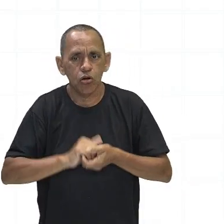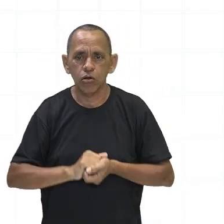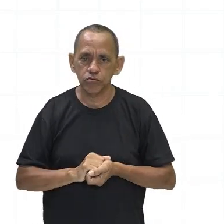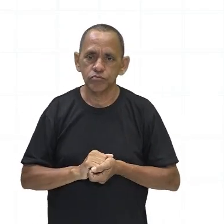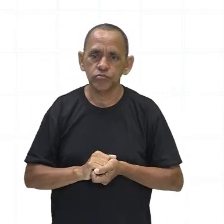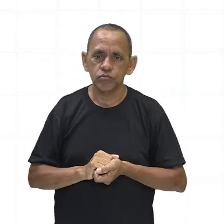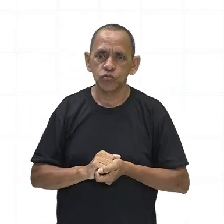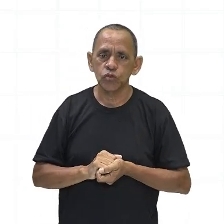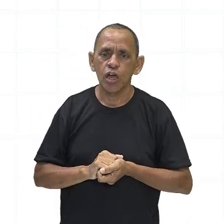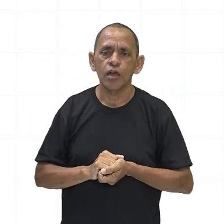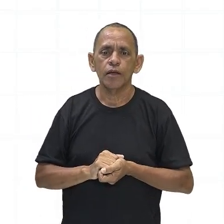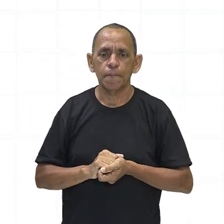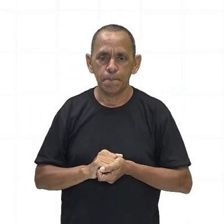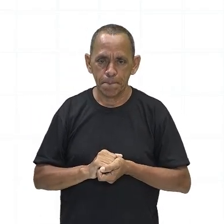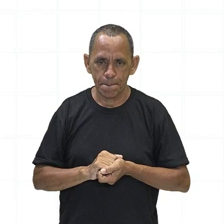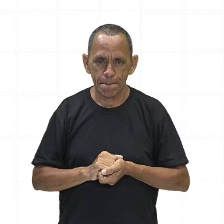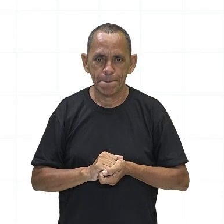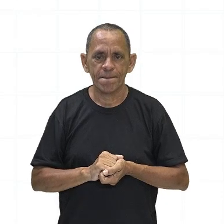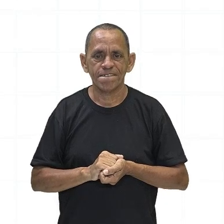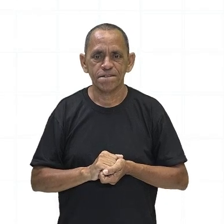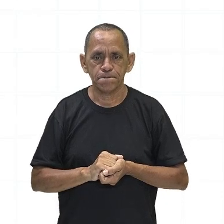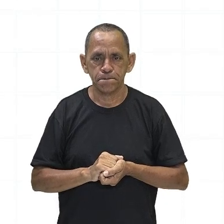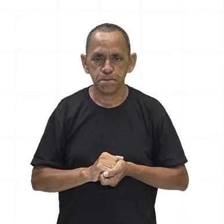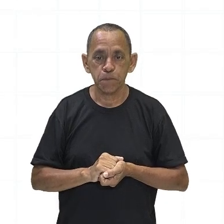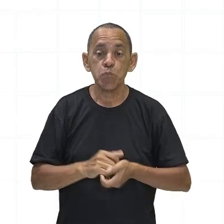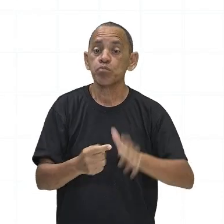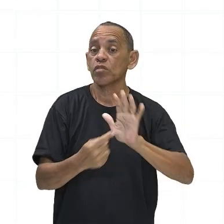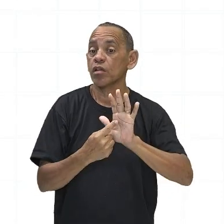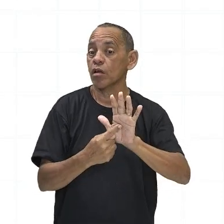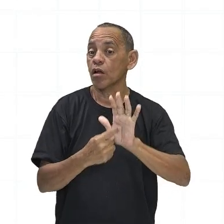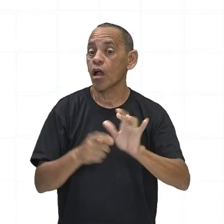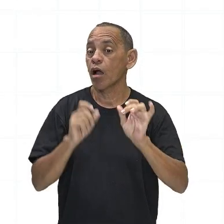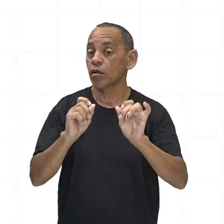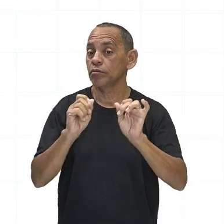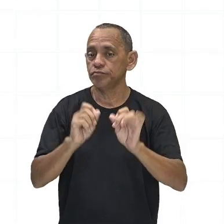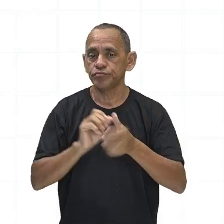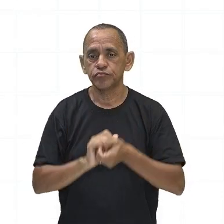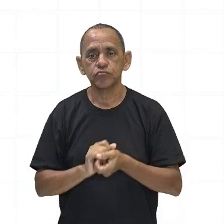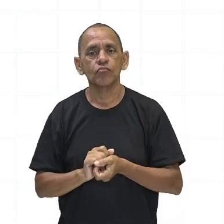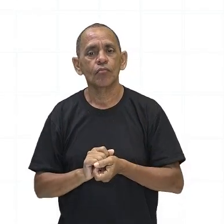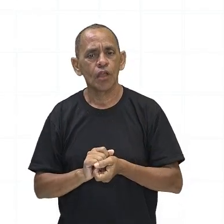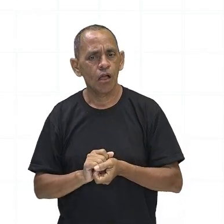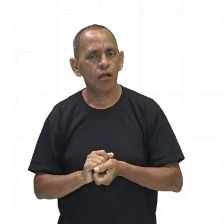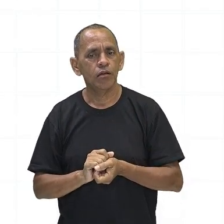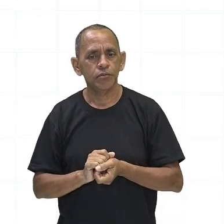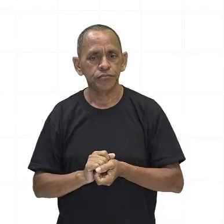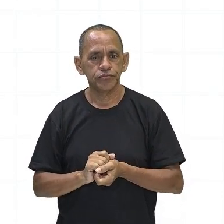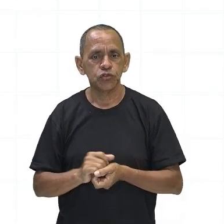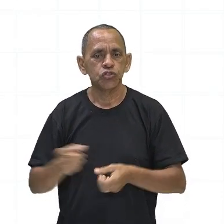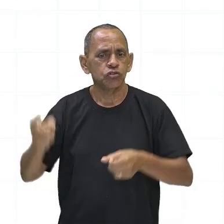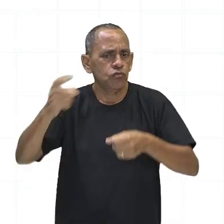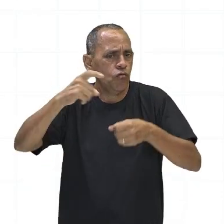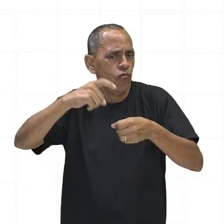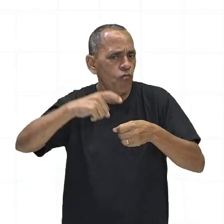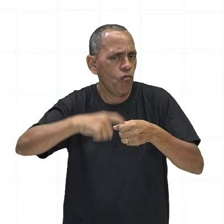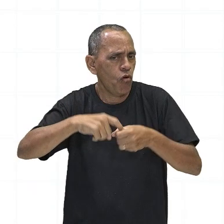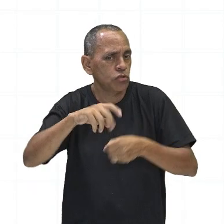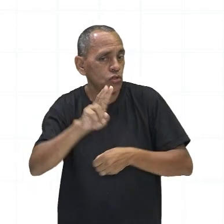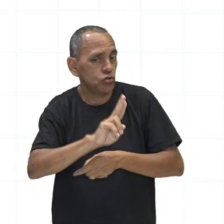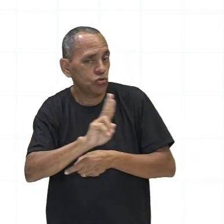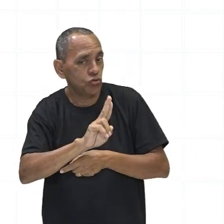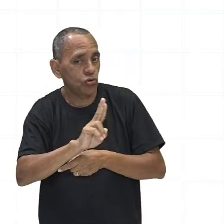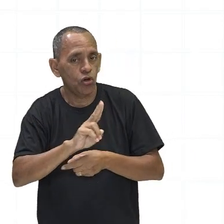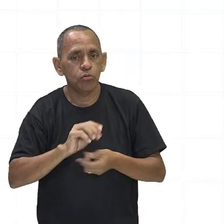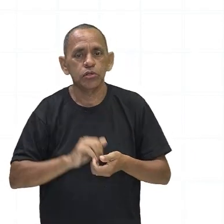outro, ele vai indicar um retorno desse nome. Olha só, observe aqui, ó. Vamos acompanhar? Observe